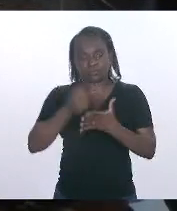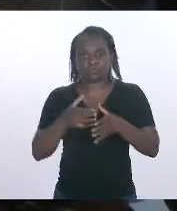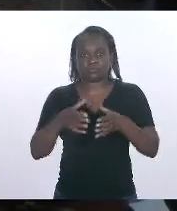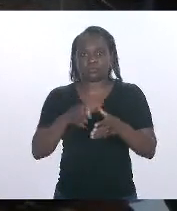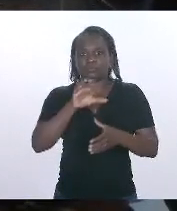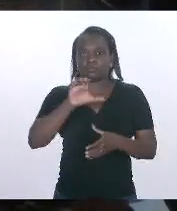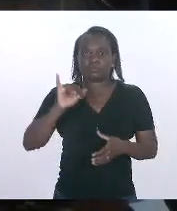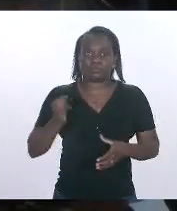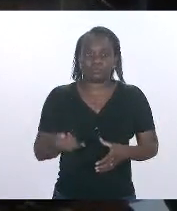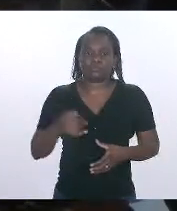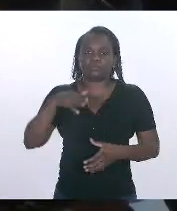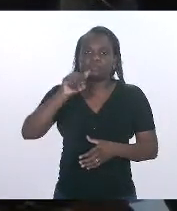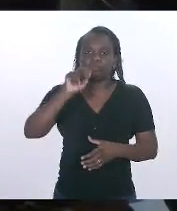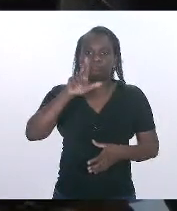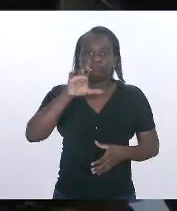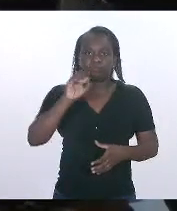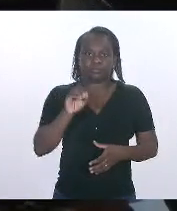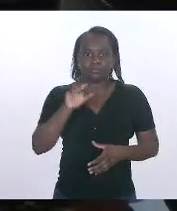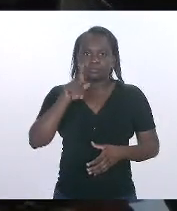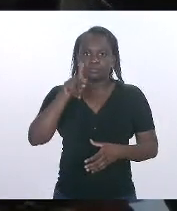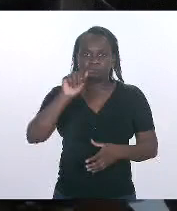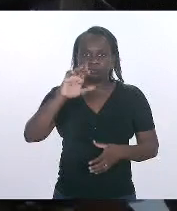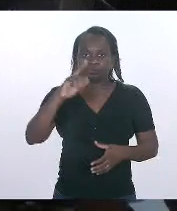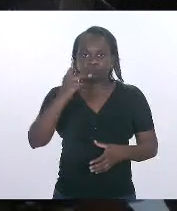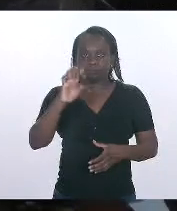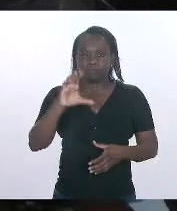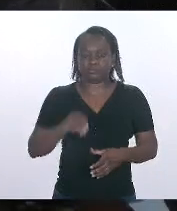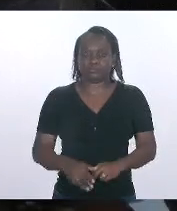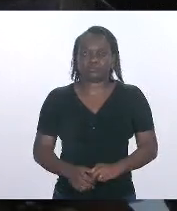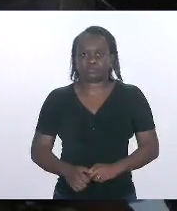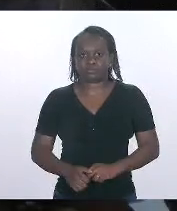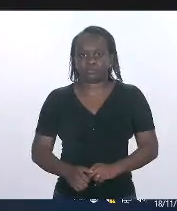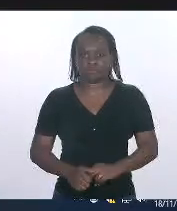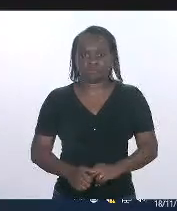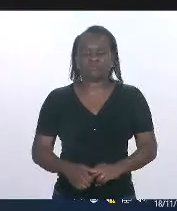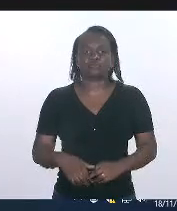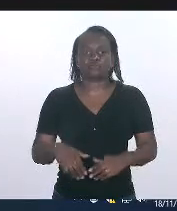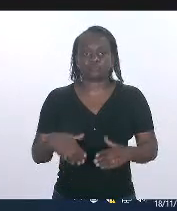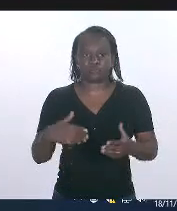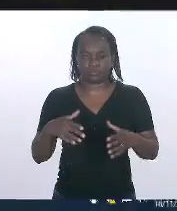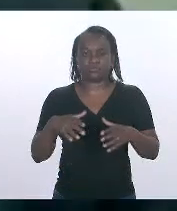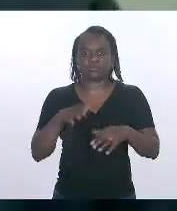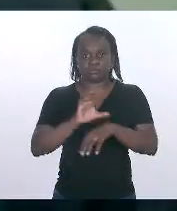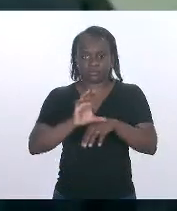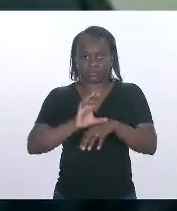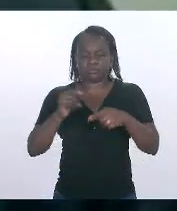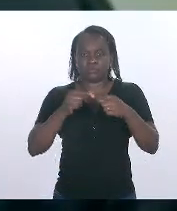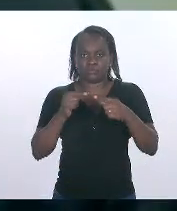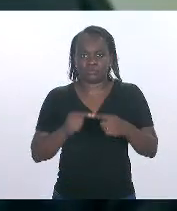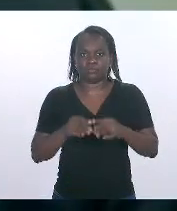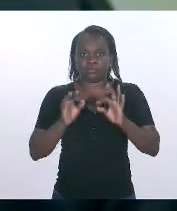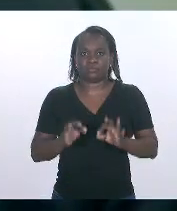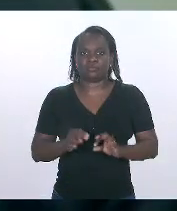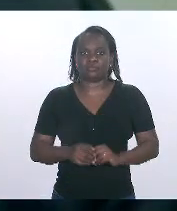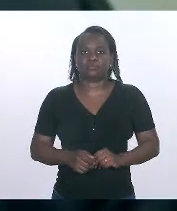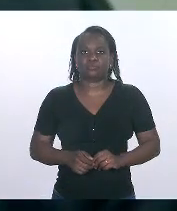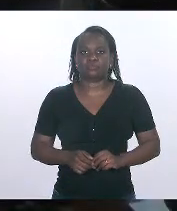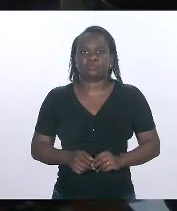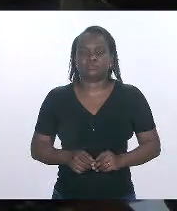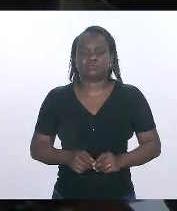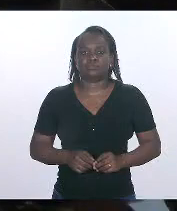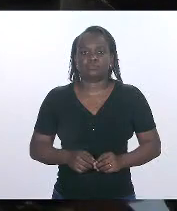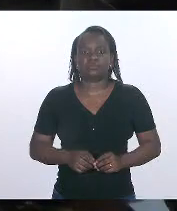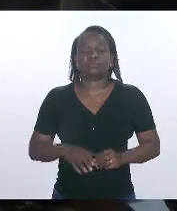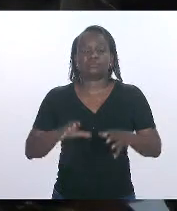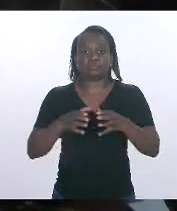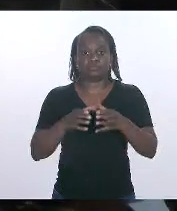de Constituição e Justiça, deputado Márcio Pacheco. Parecer pela constitucionalidade, presidente.